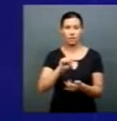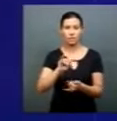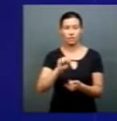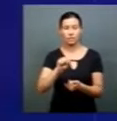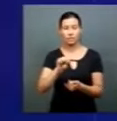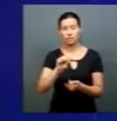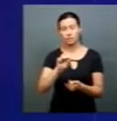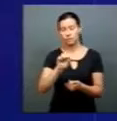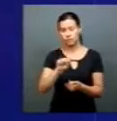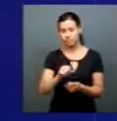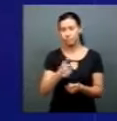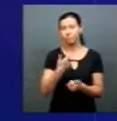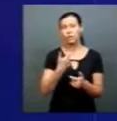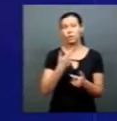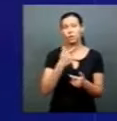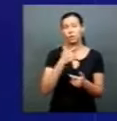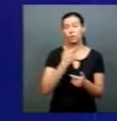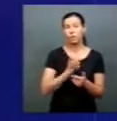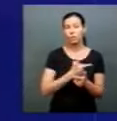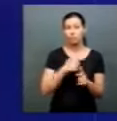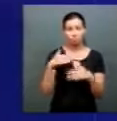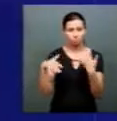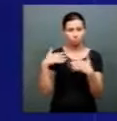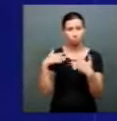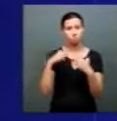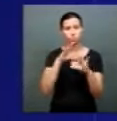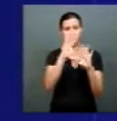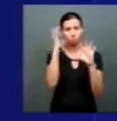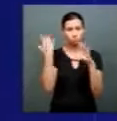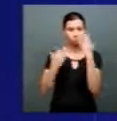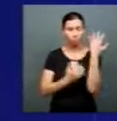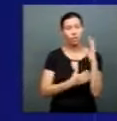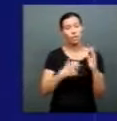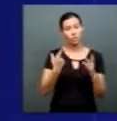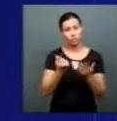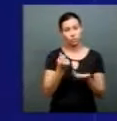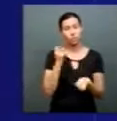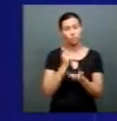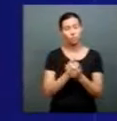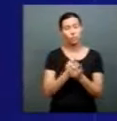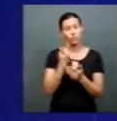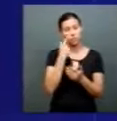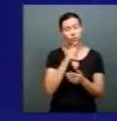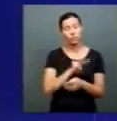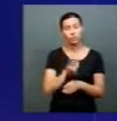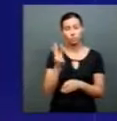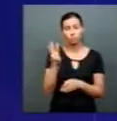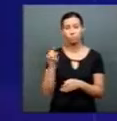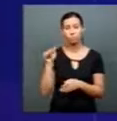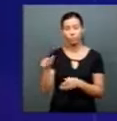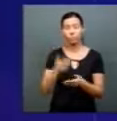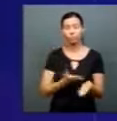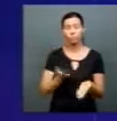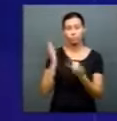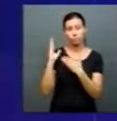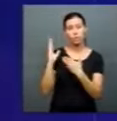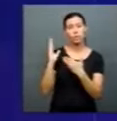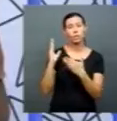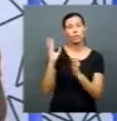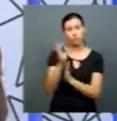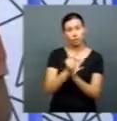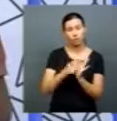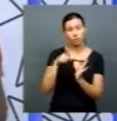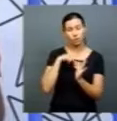abertas até o dia 11 e tem uma taxa a ser paga. Se você quer participar, dá uma olhada no site de eventos da UFO, que tem o link para a inscrição